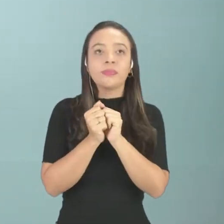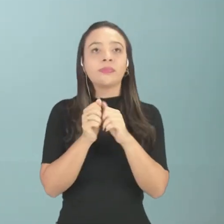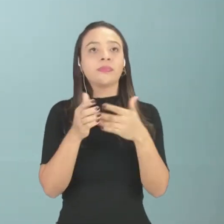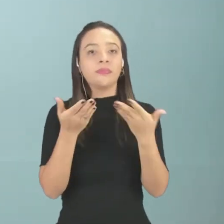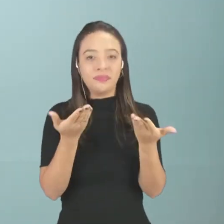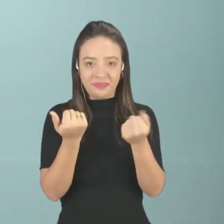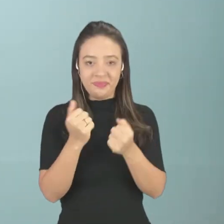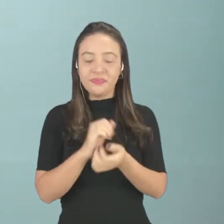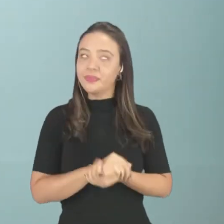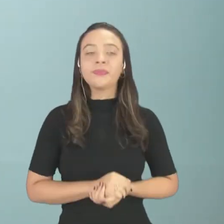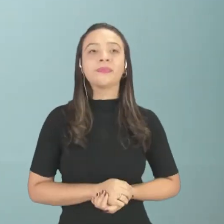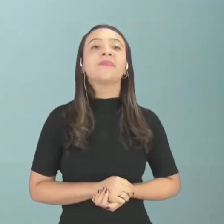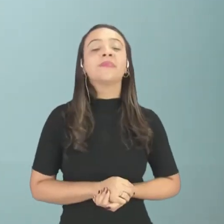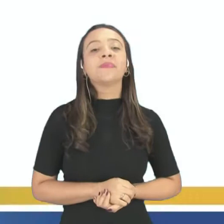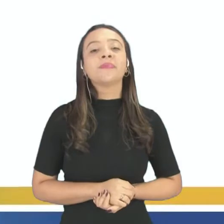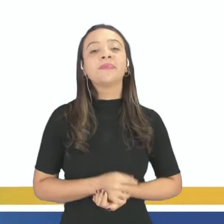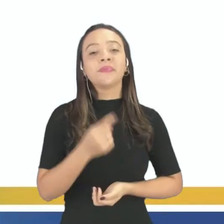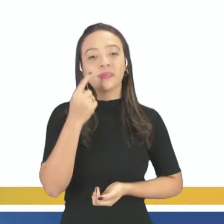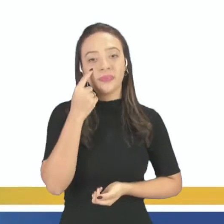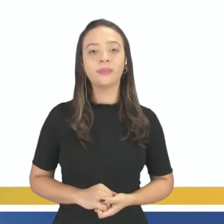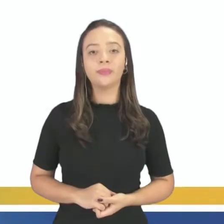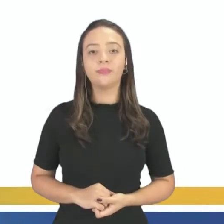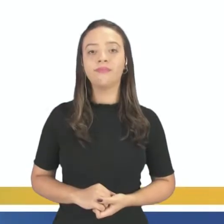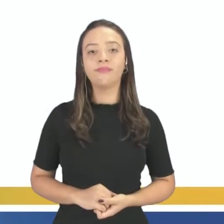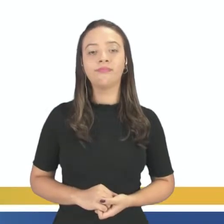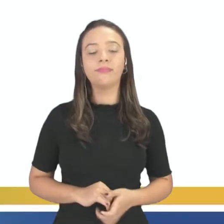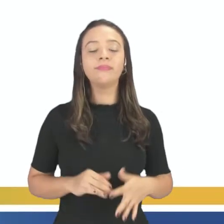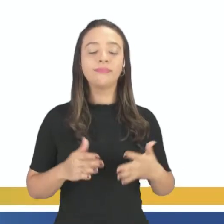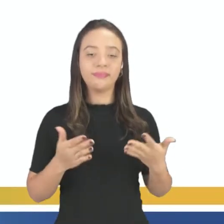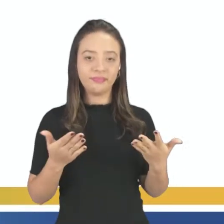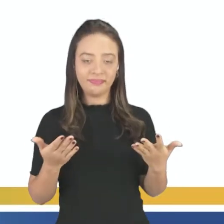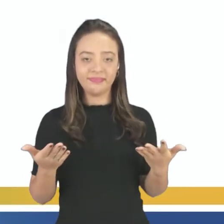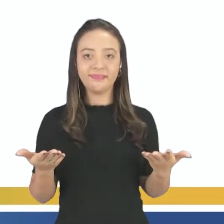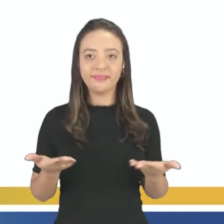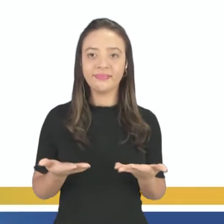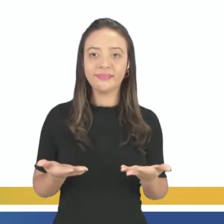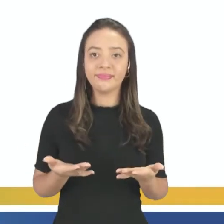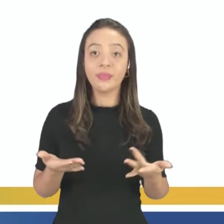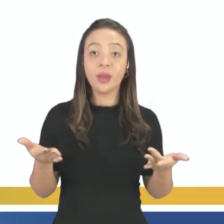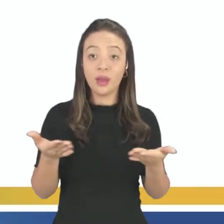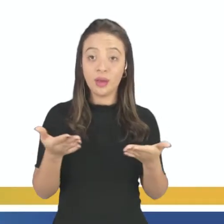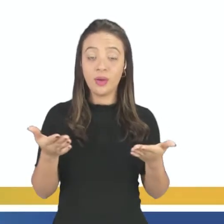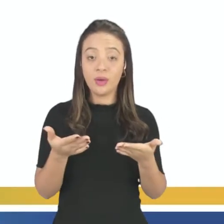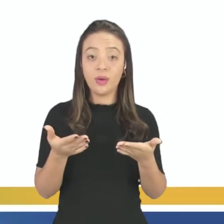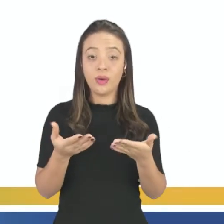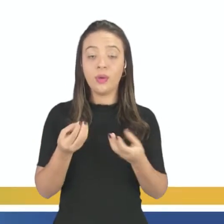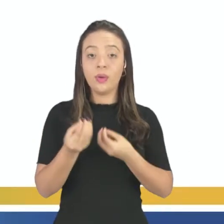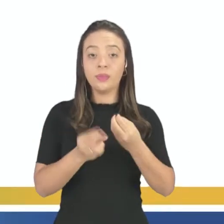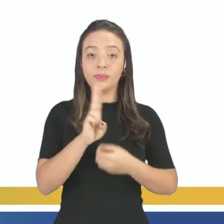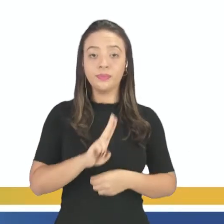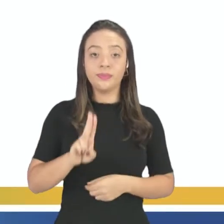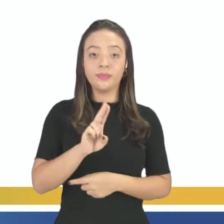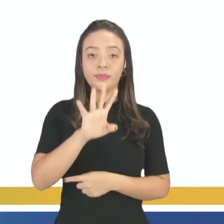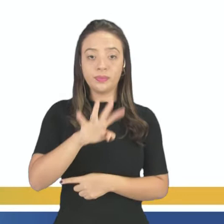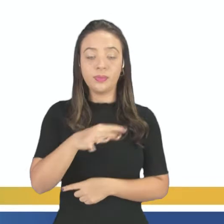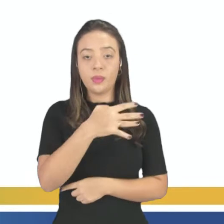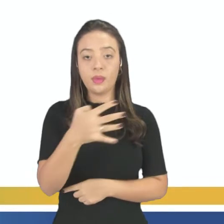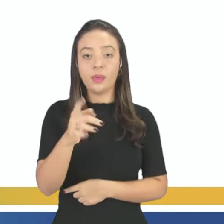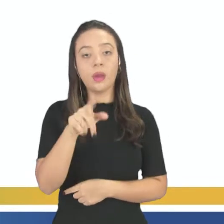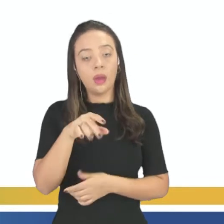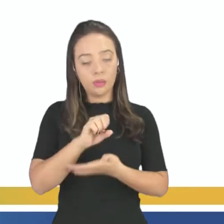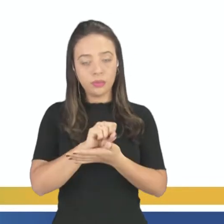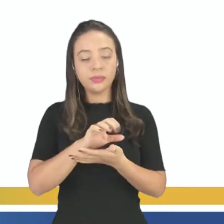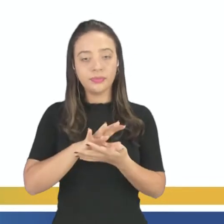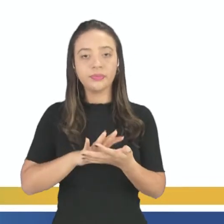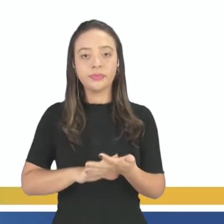à questão? Acompanhe comigo. Então olha só, gente, vamos à aplicação de matriz. Essa questão é da PUC